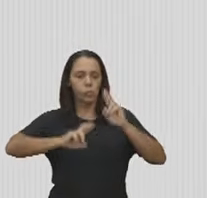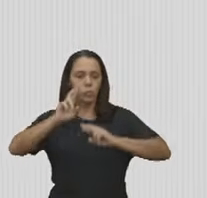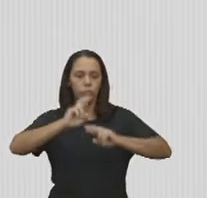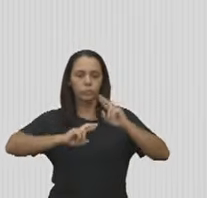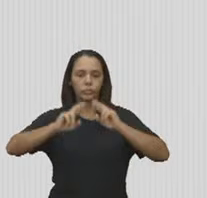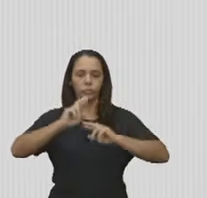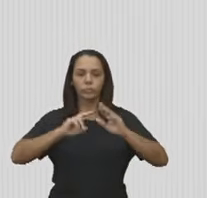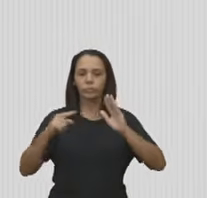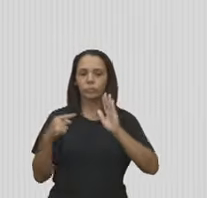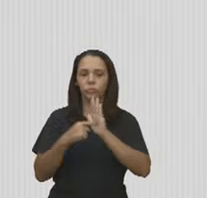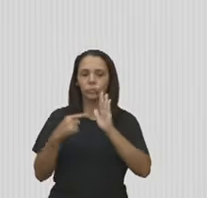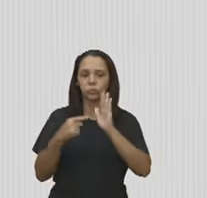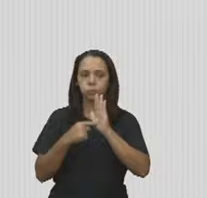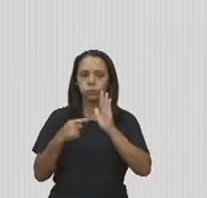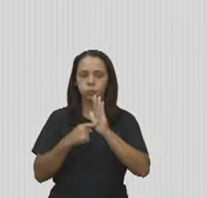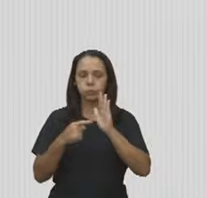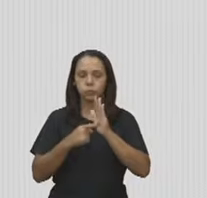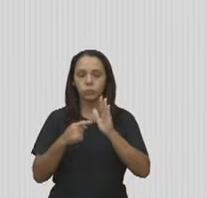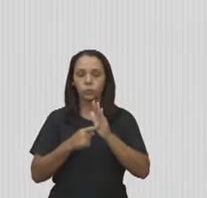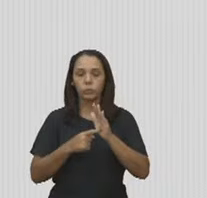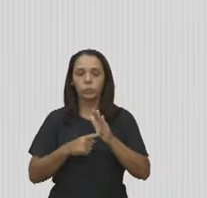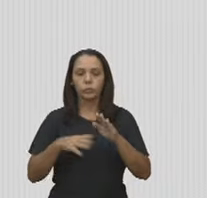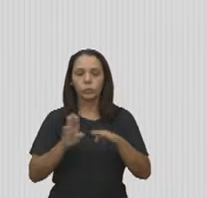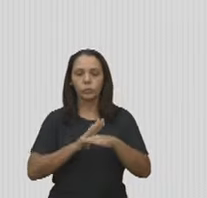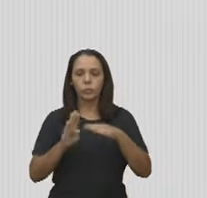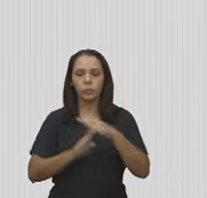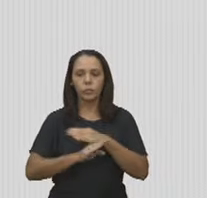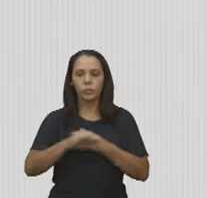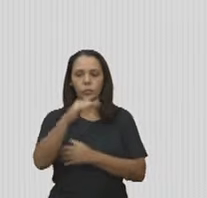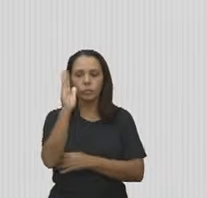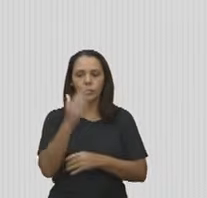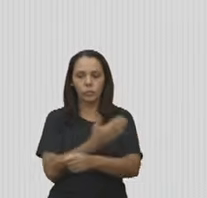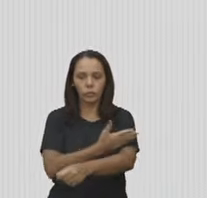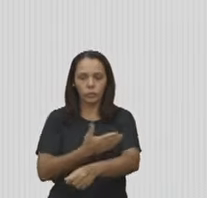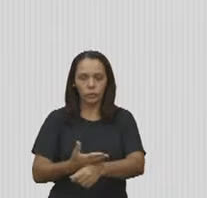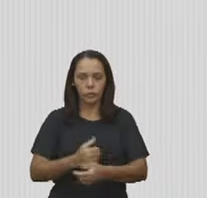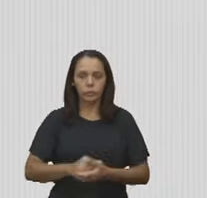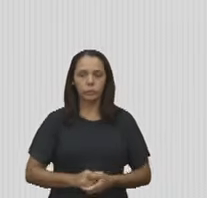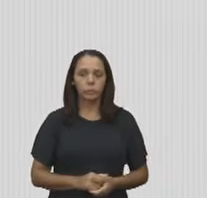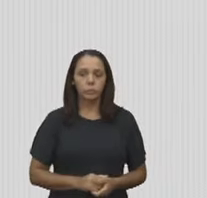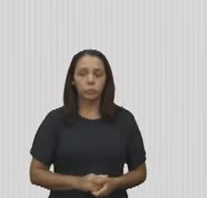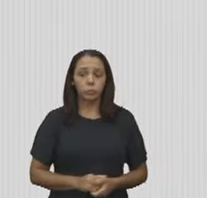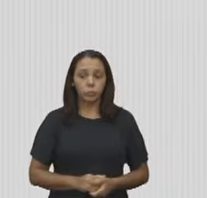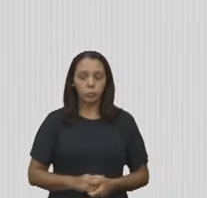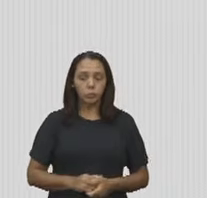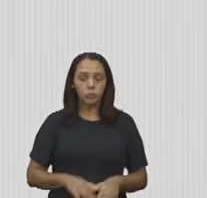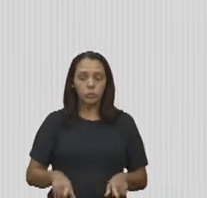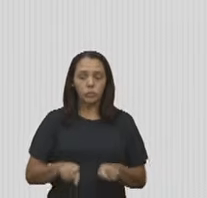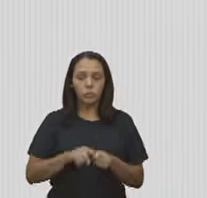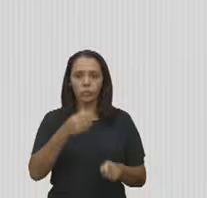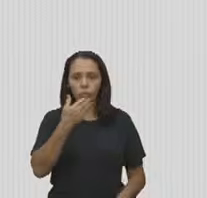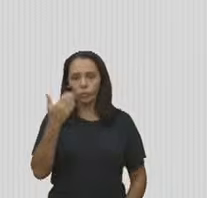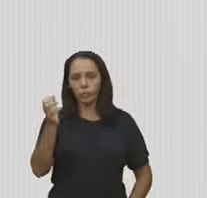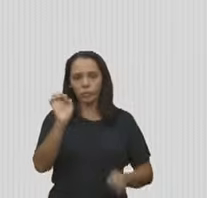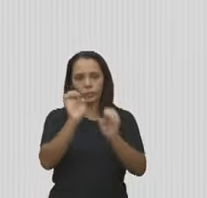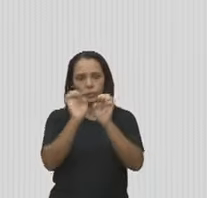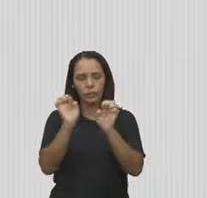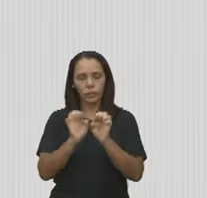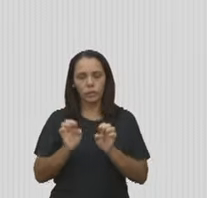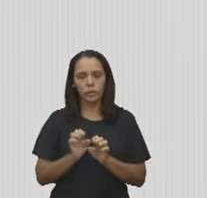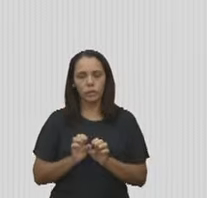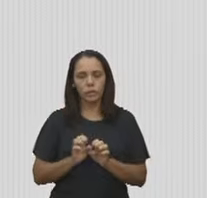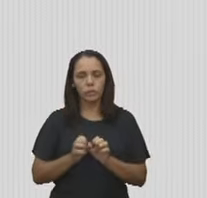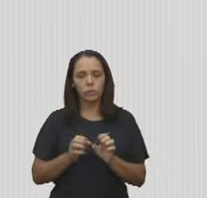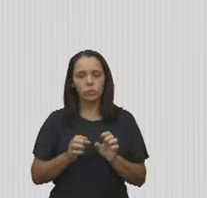sobre denúncias na UBS Bandeira Branca. Na Santa Cruz dos Lázaros, a gente pediu melhorias estruturais e apuração de